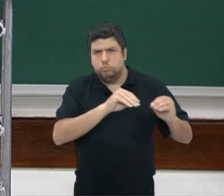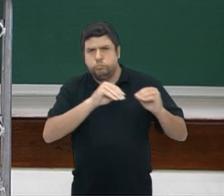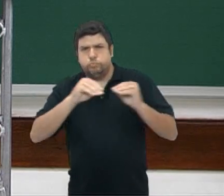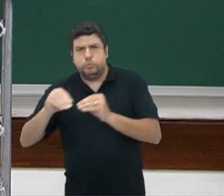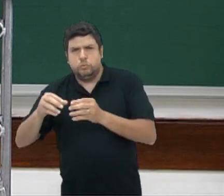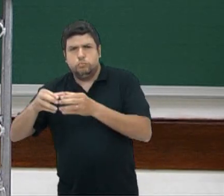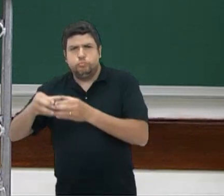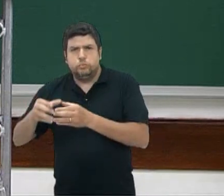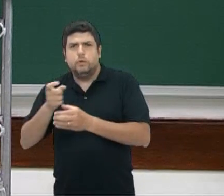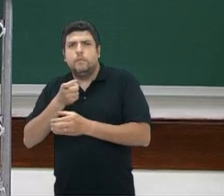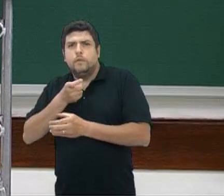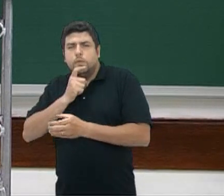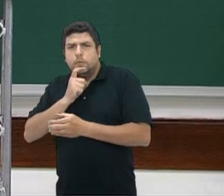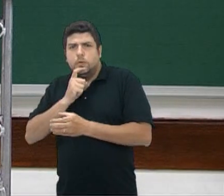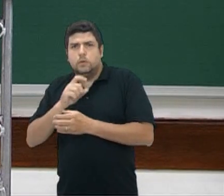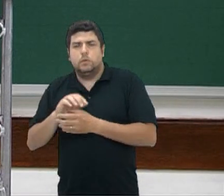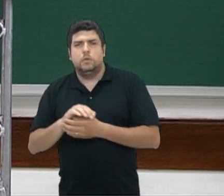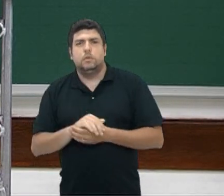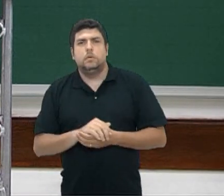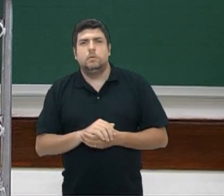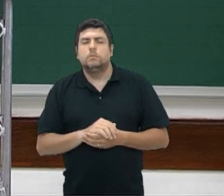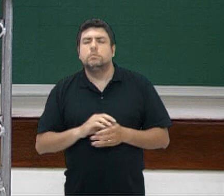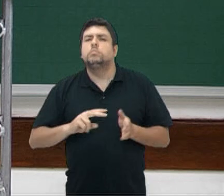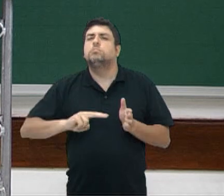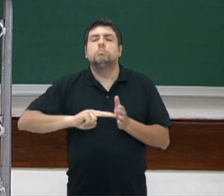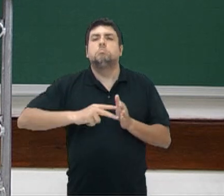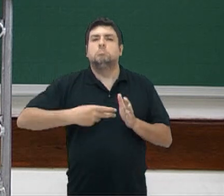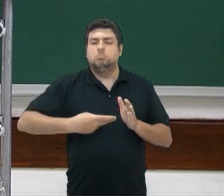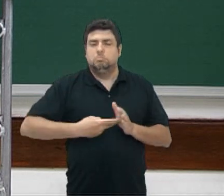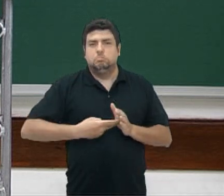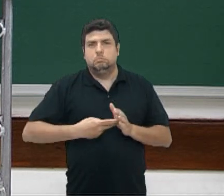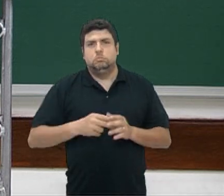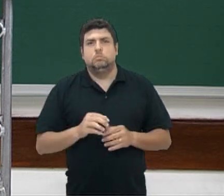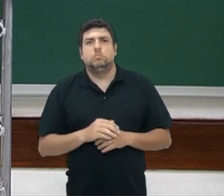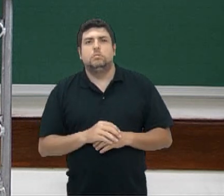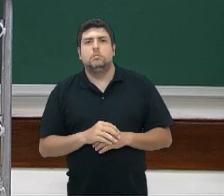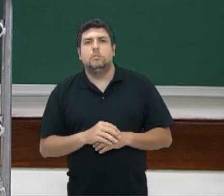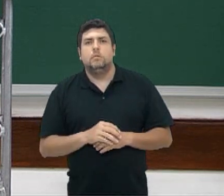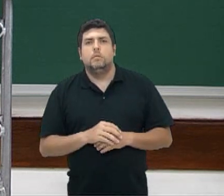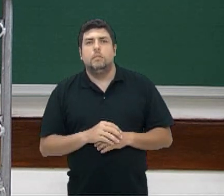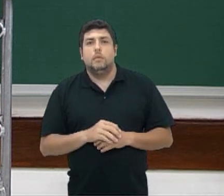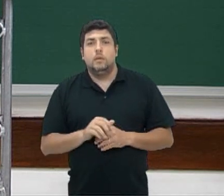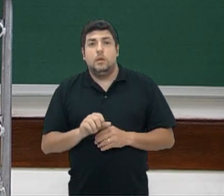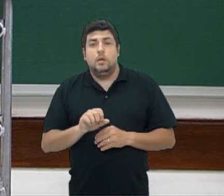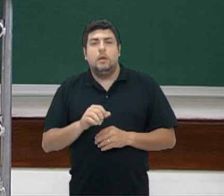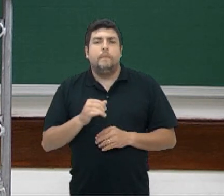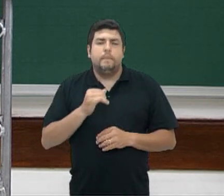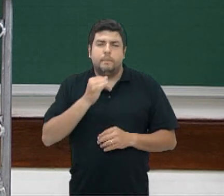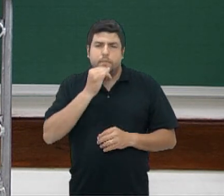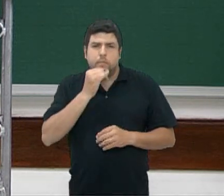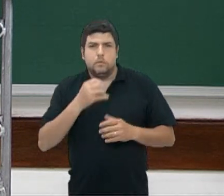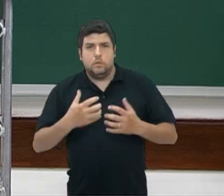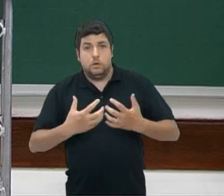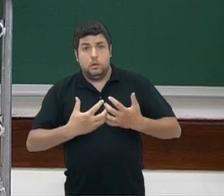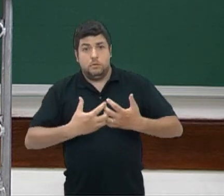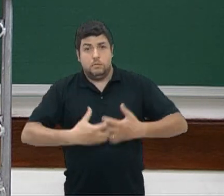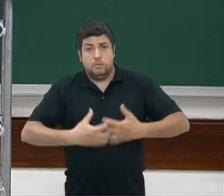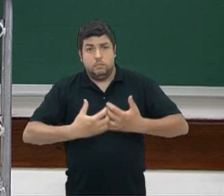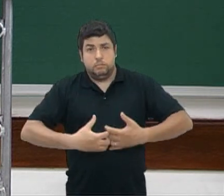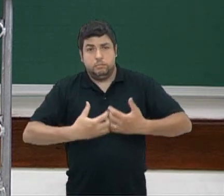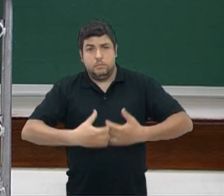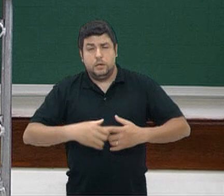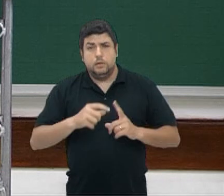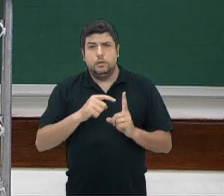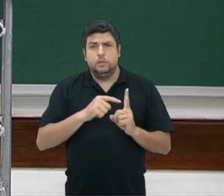alunos, o que temos dentro desse conceito ali? Quando você tem a tendência de uma máquina térmica, alguns